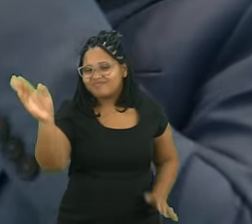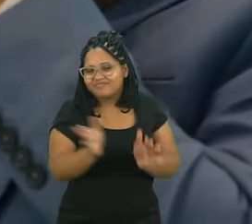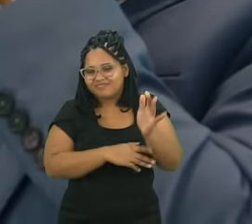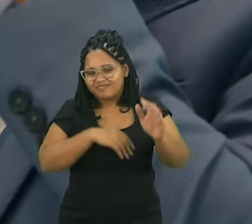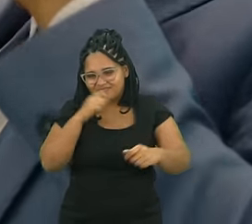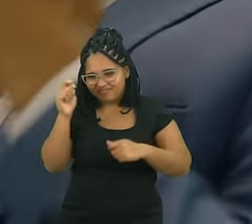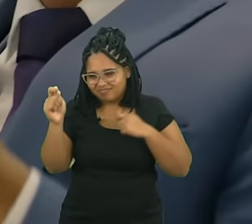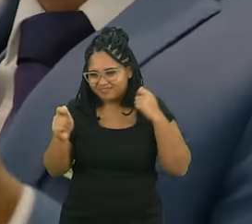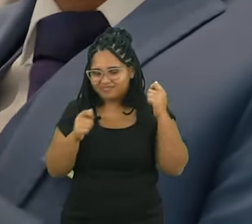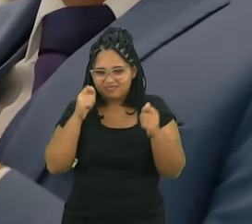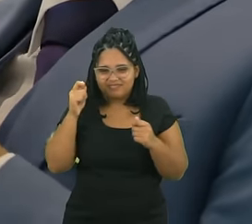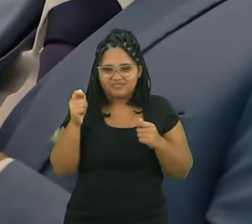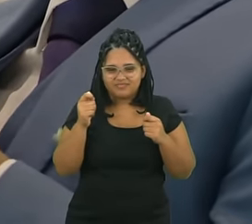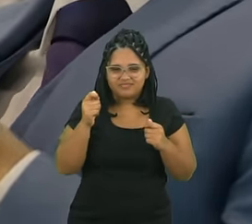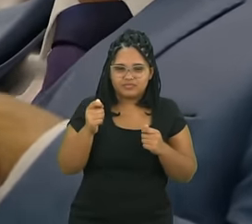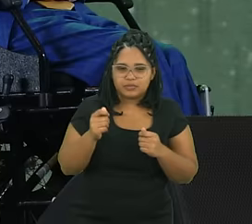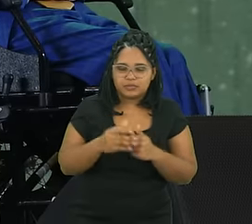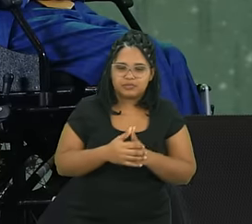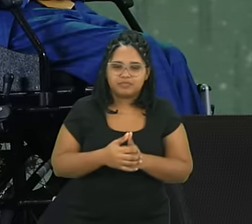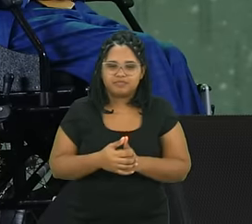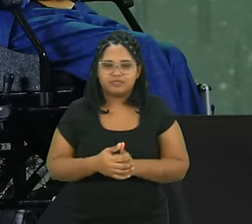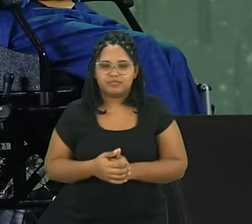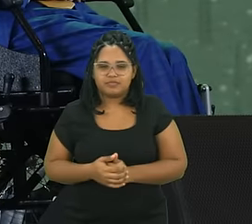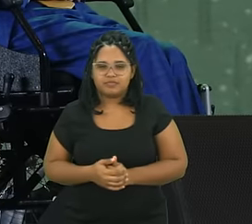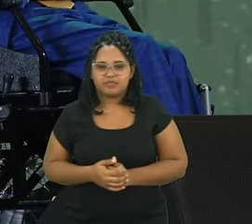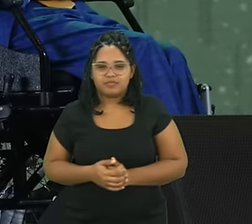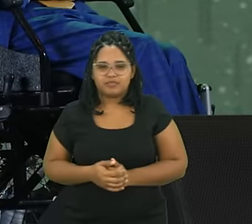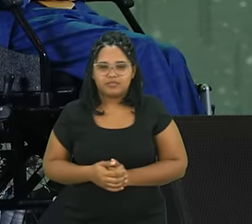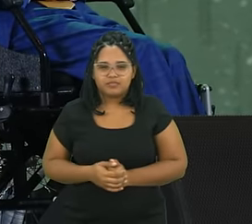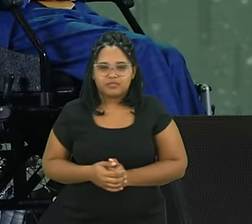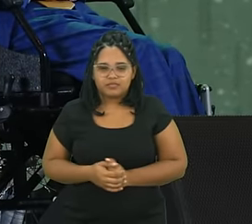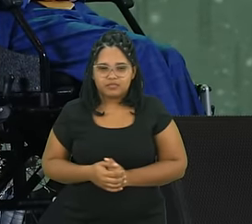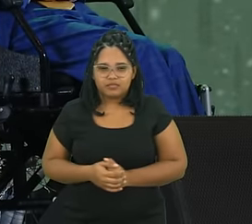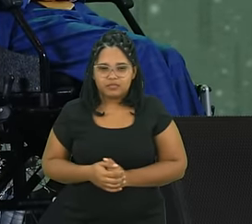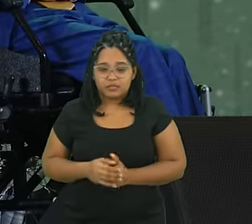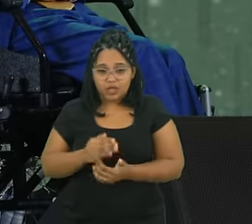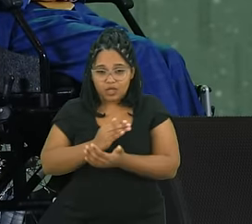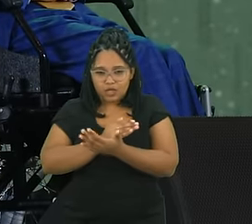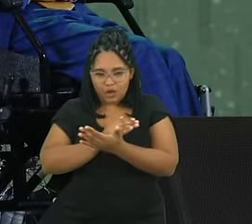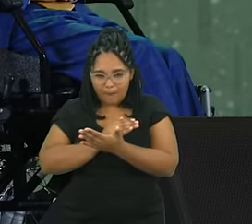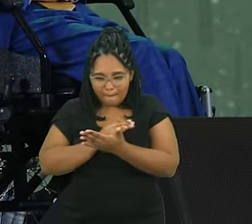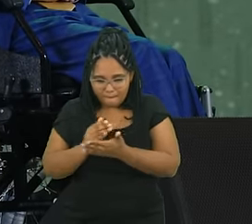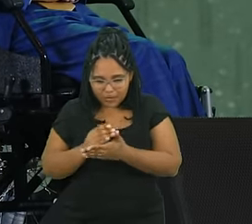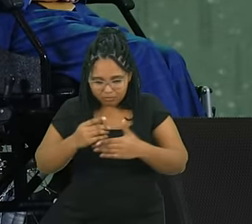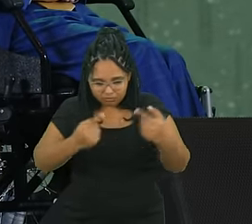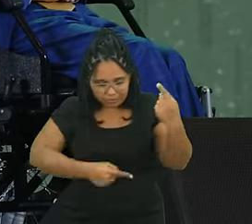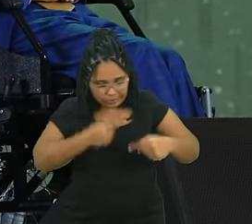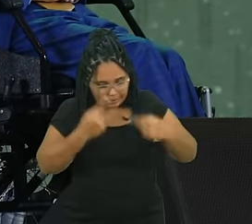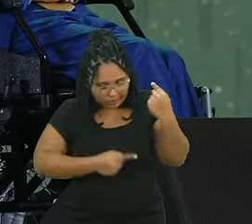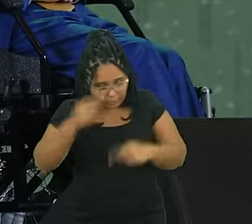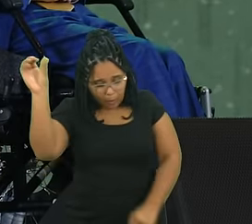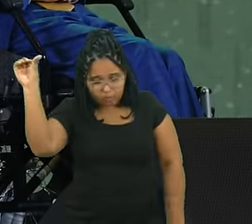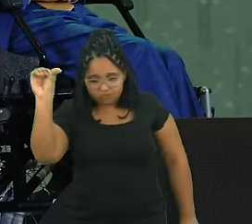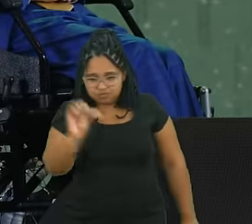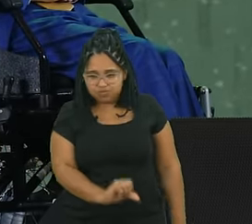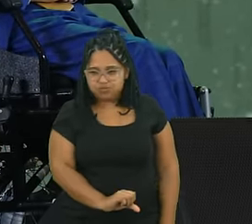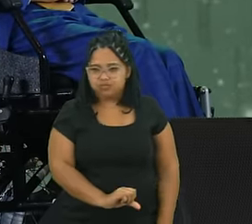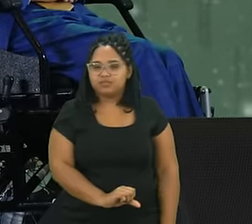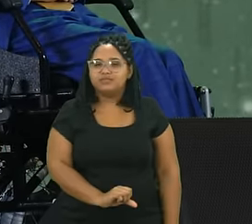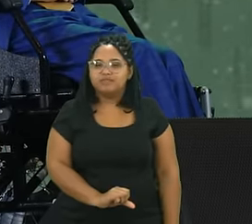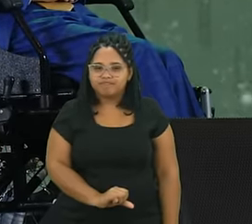Aleluias. Irmãos, aí começou uma batalha maior ainda. Meu